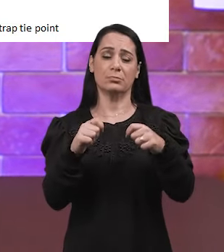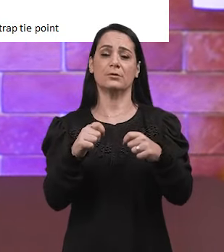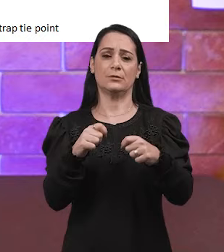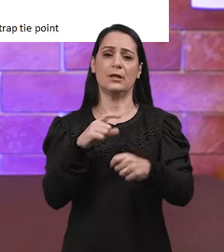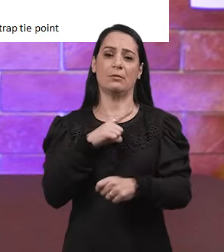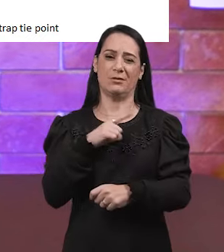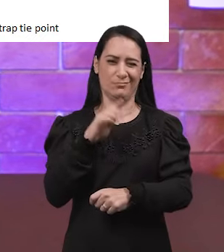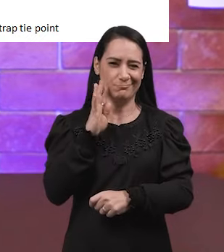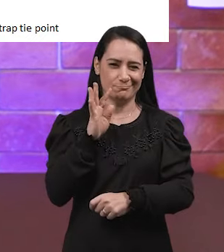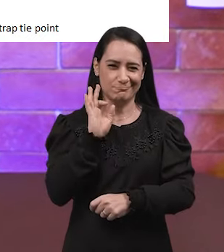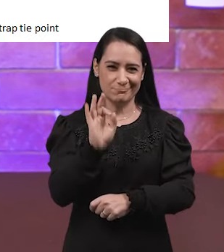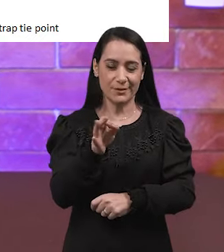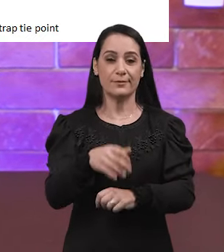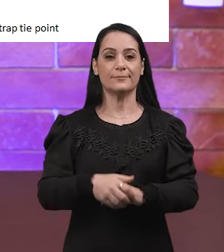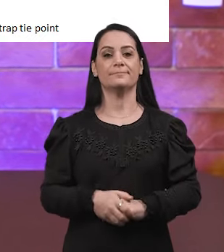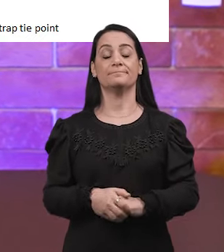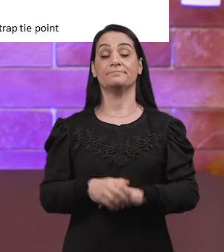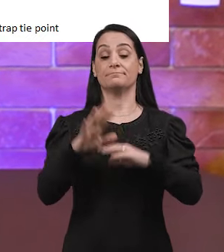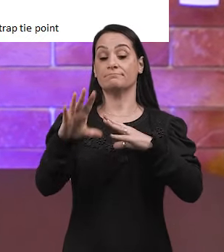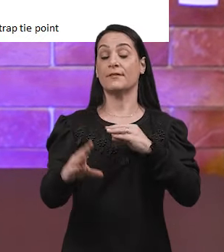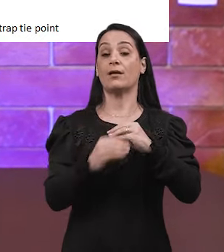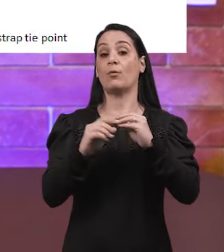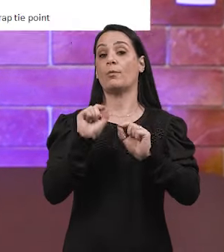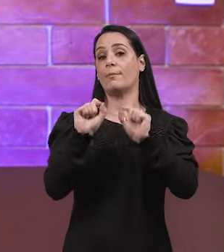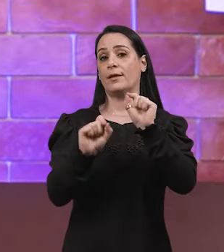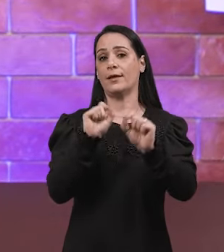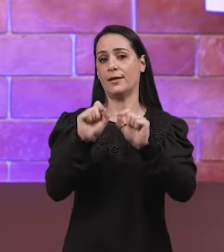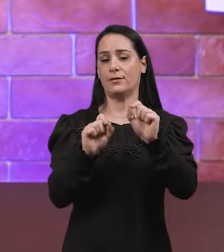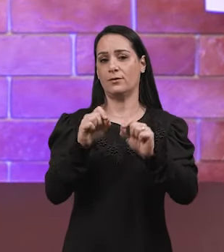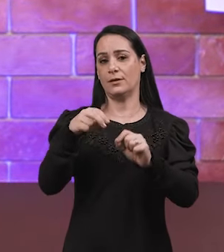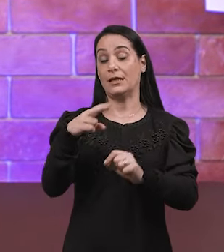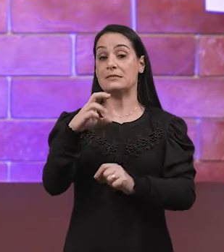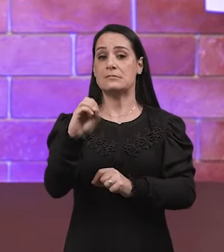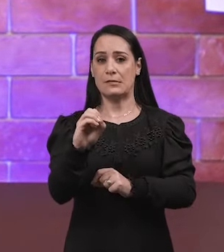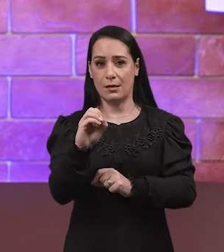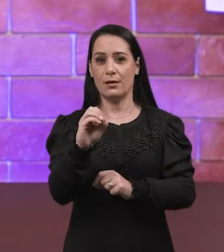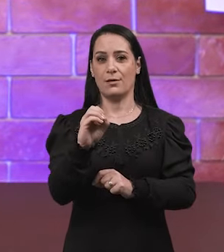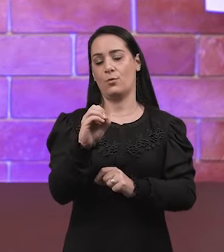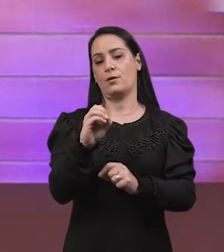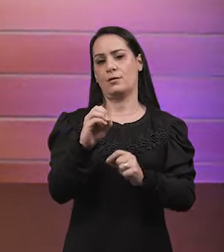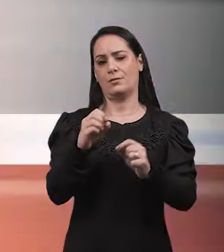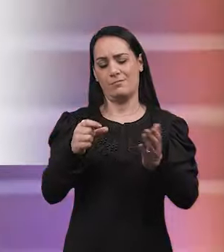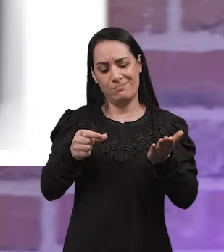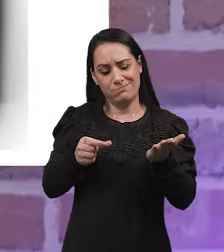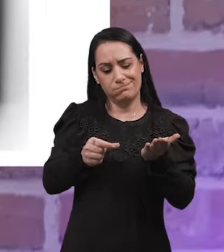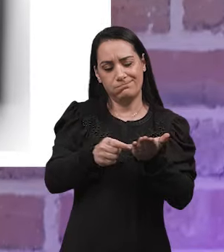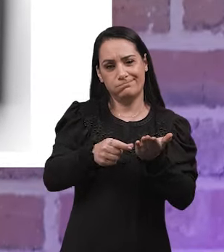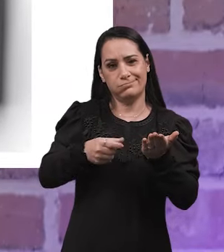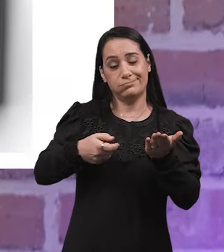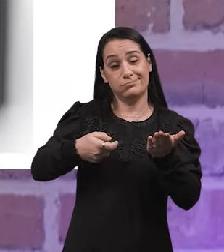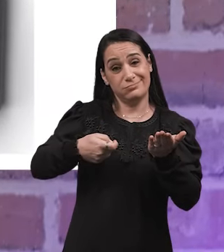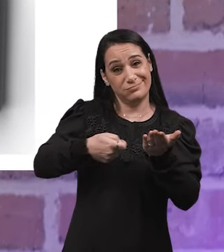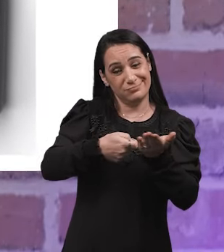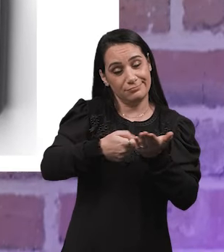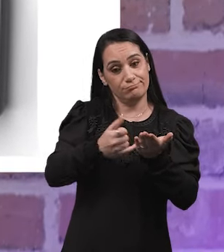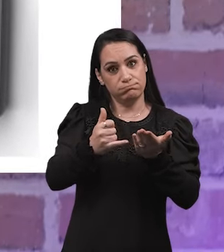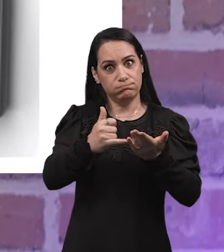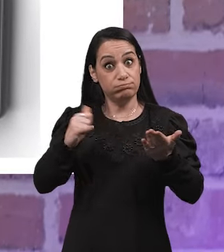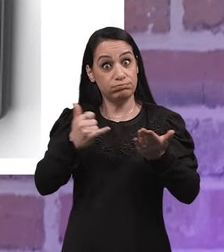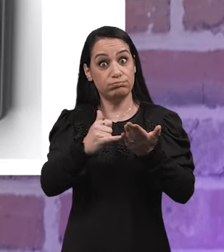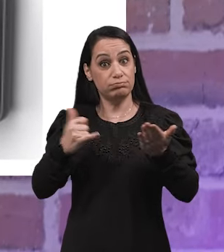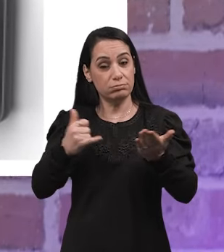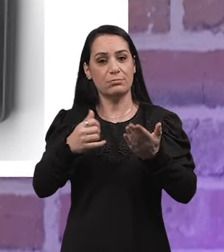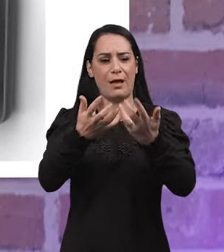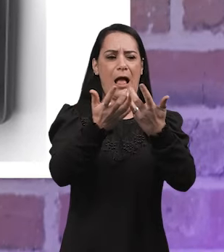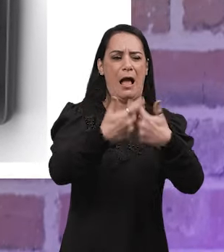estão vendo na tela aqui ao lado. Muito bacana, né? Para completar, o M50 possui um carregador